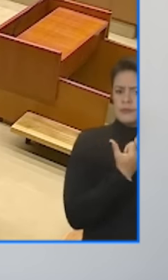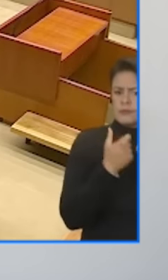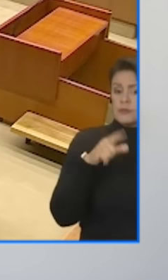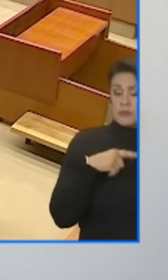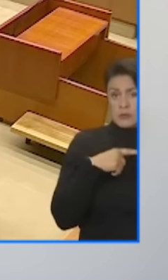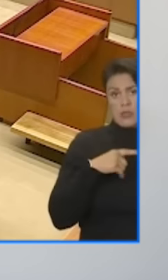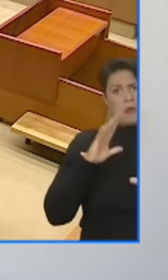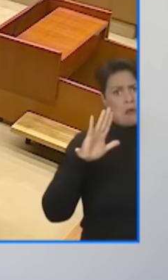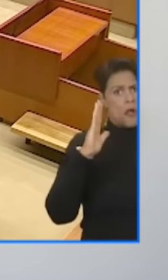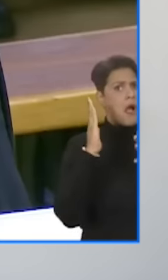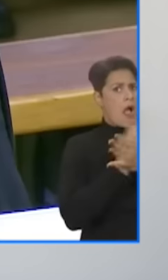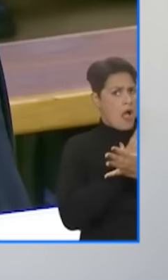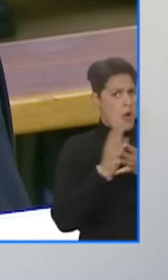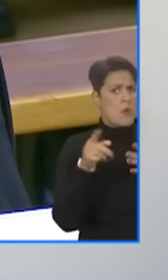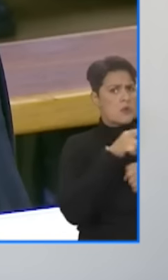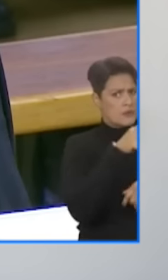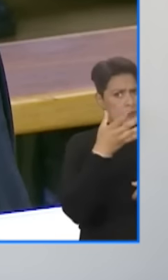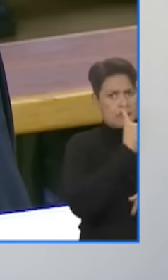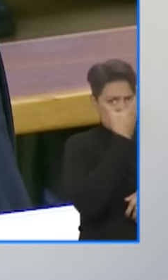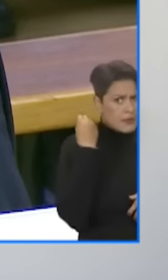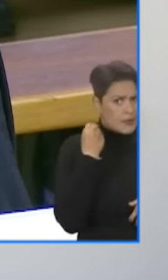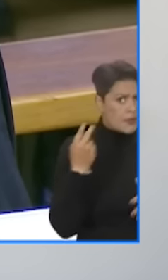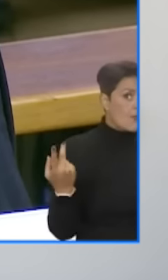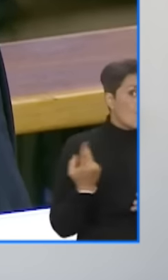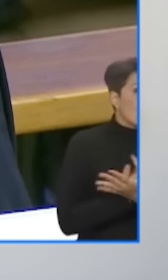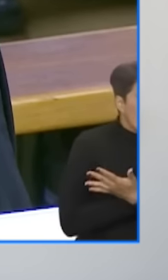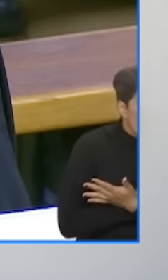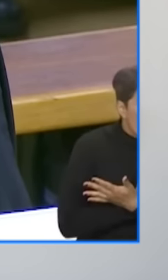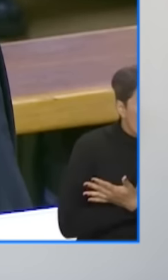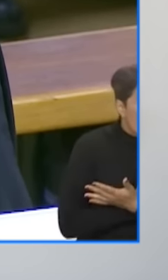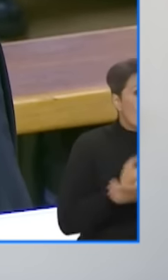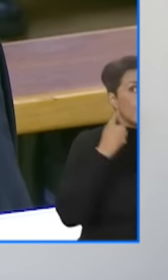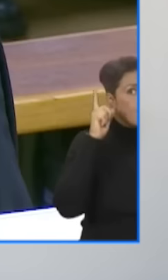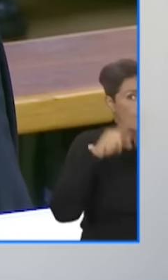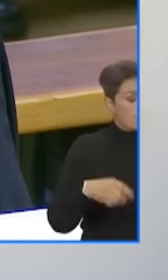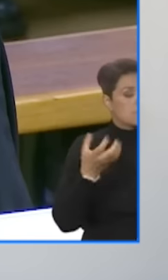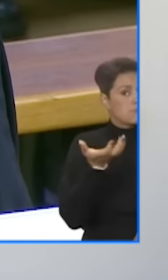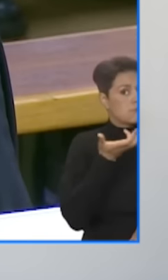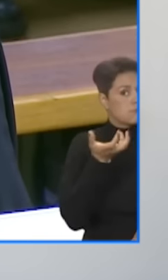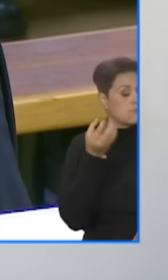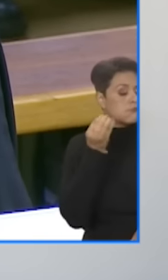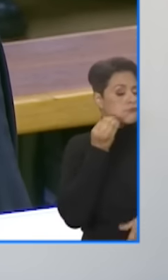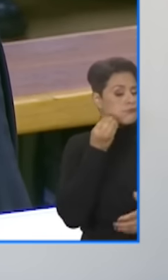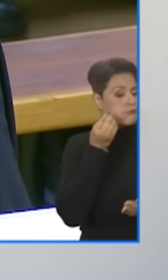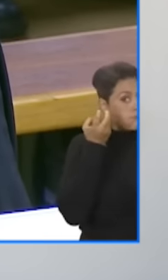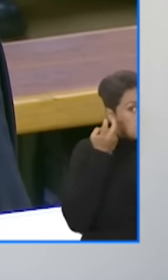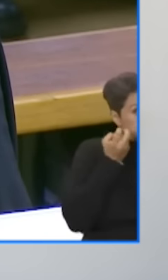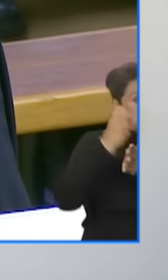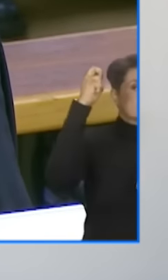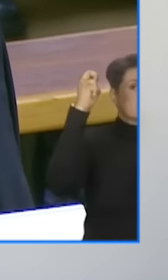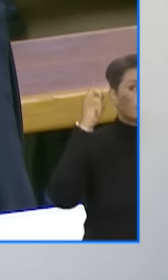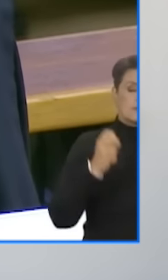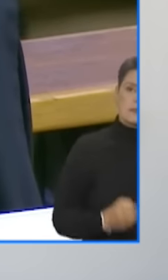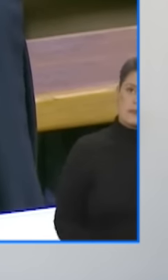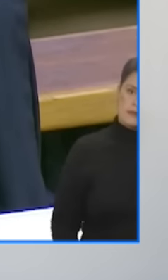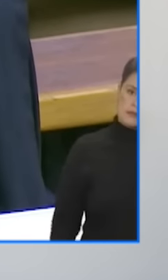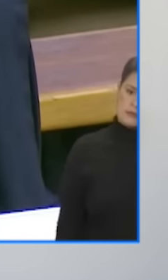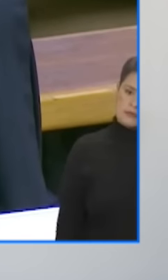aí deveria ter sido fechado, concluído há algum tempo. E qualquer dúvida que ele tenha ali, ele joga um desses inquéritos para